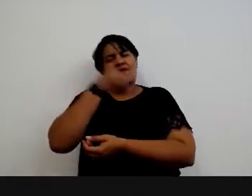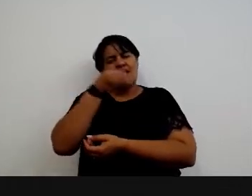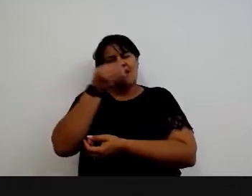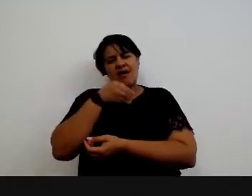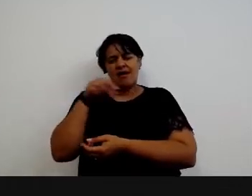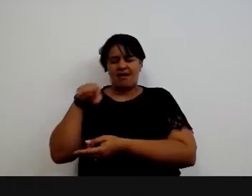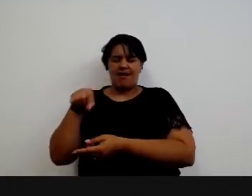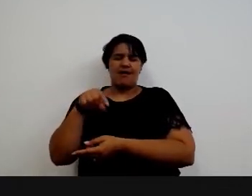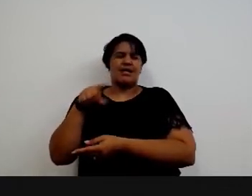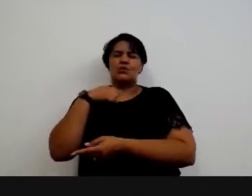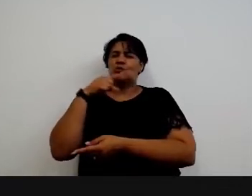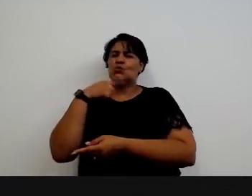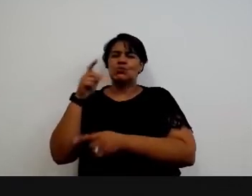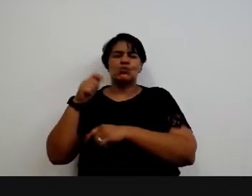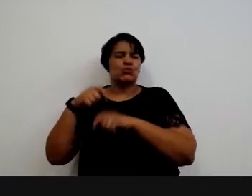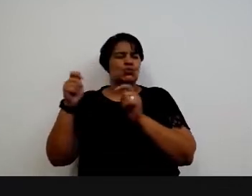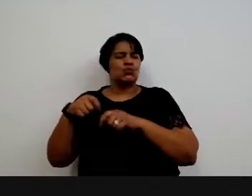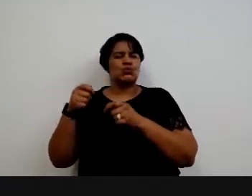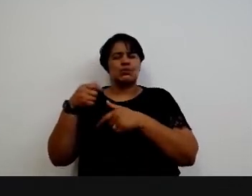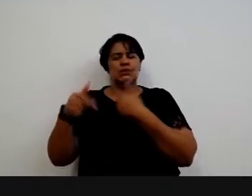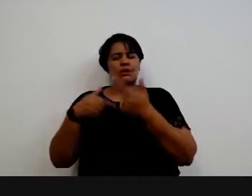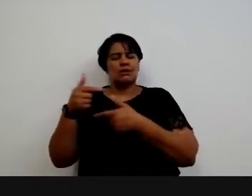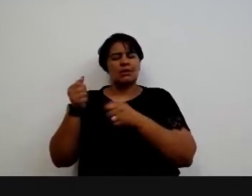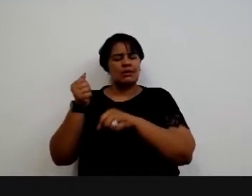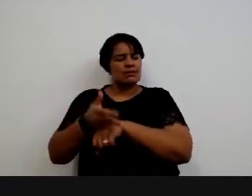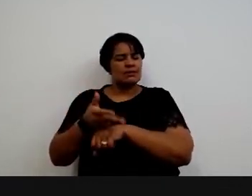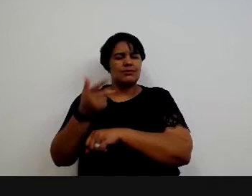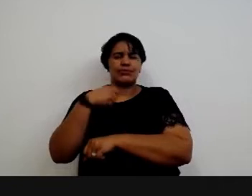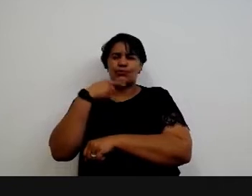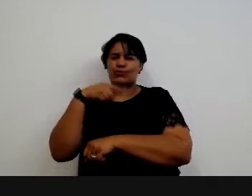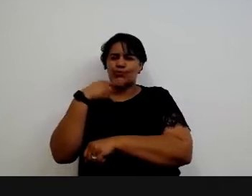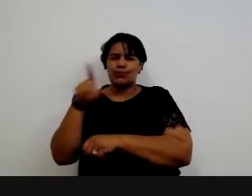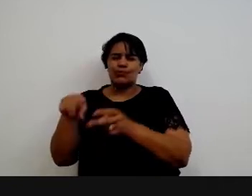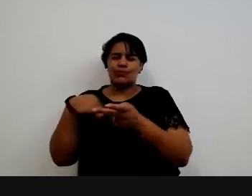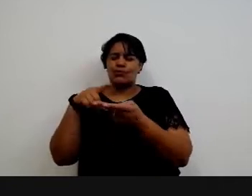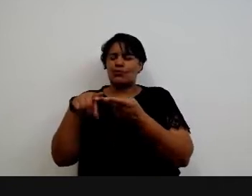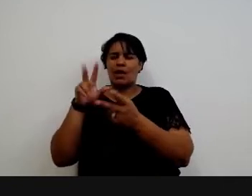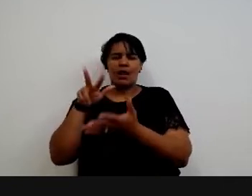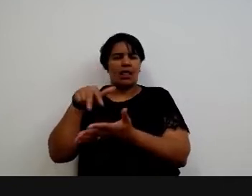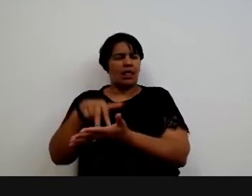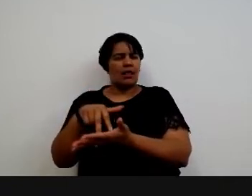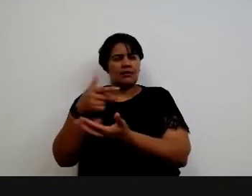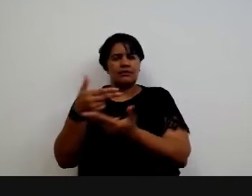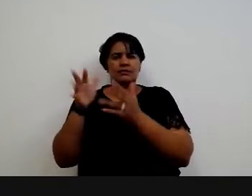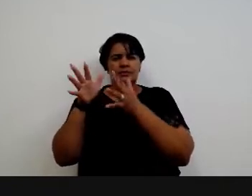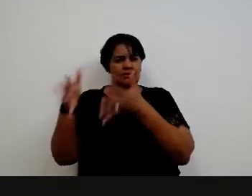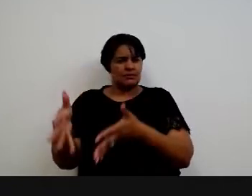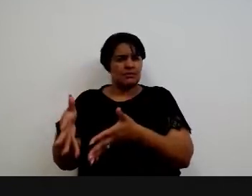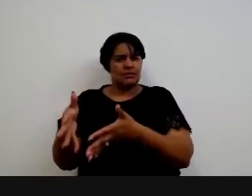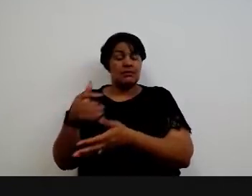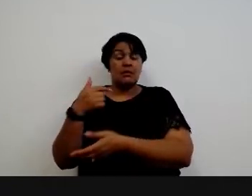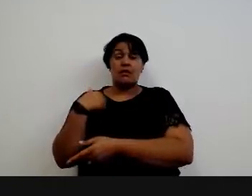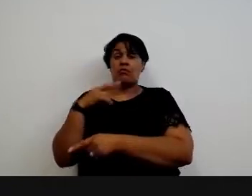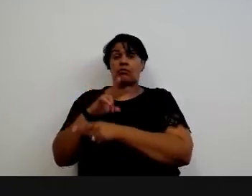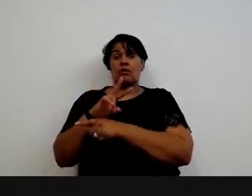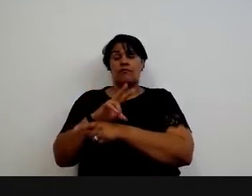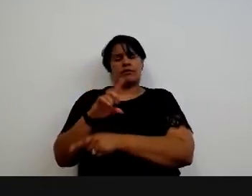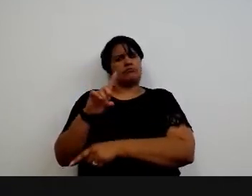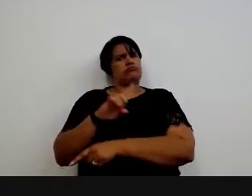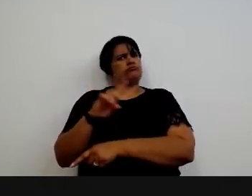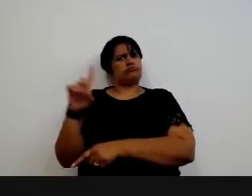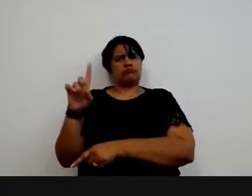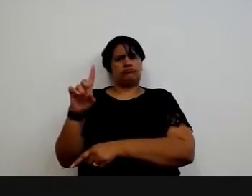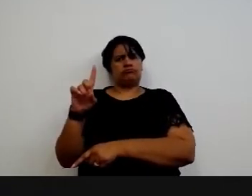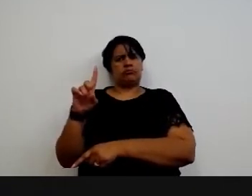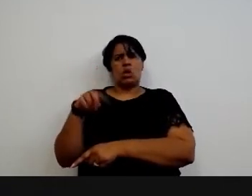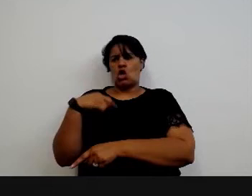capacitada para atuar no mercado de trabalho, uma geração que está tão capacitada para ocupar esses espaços de participação. E eu defendo que não.